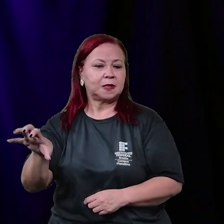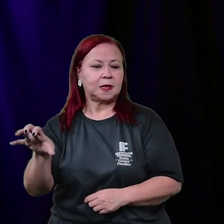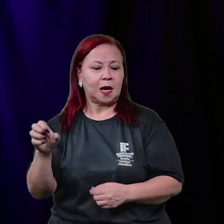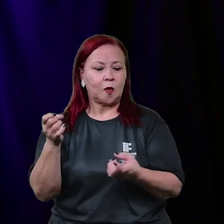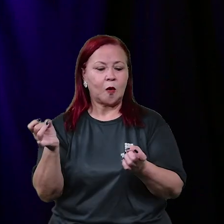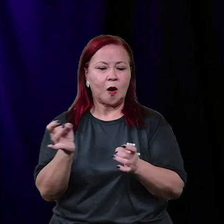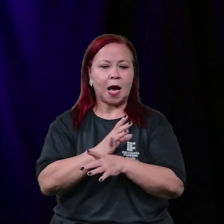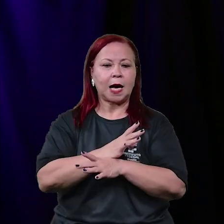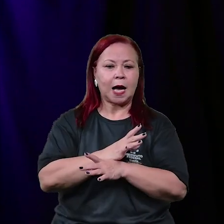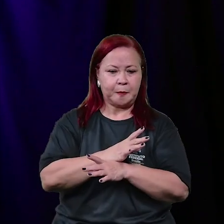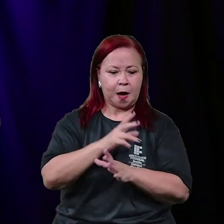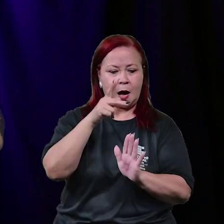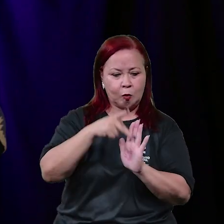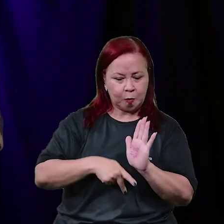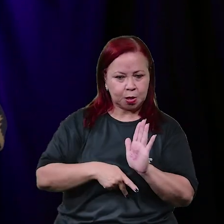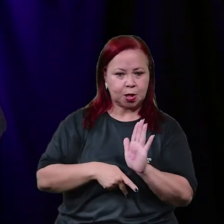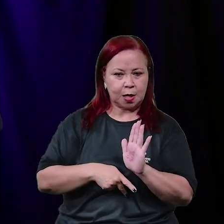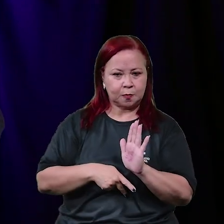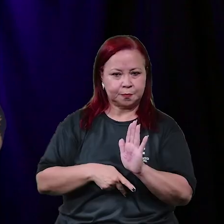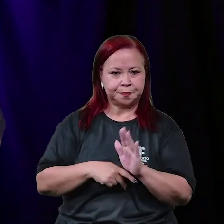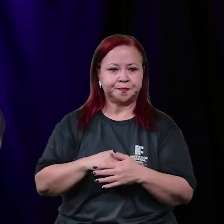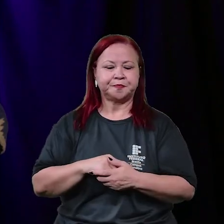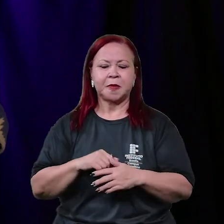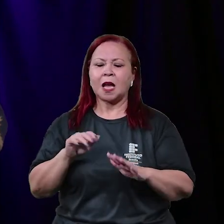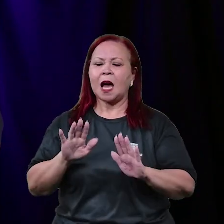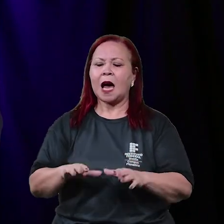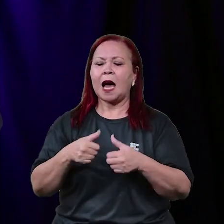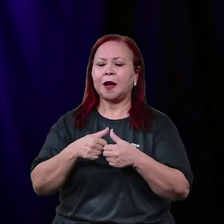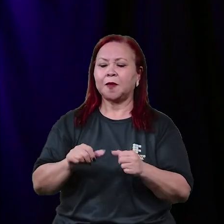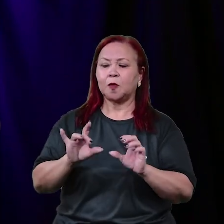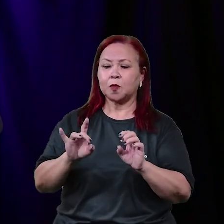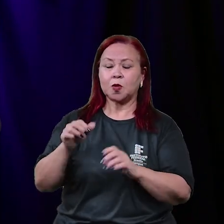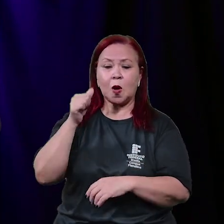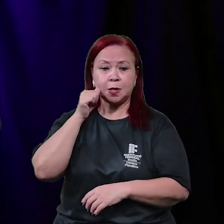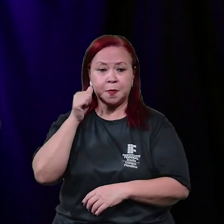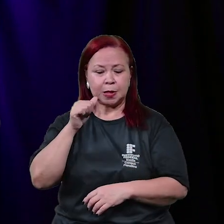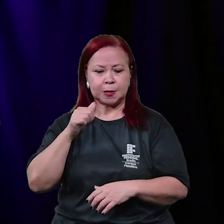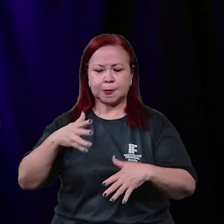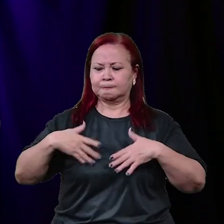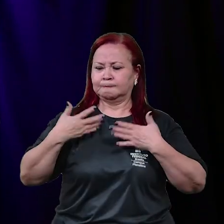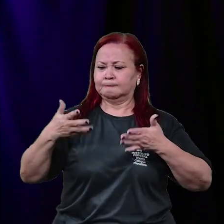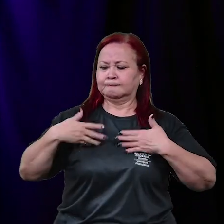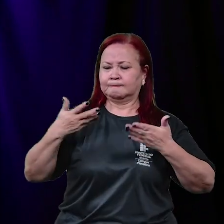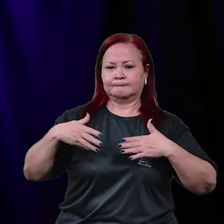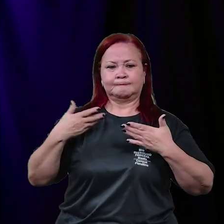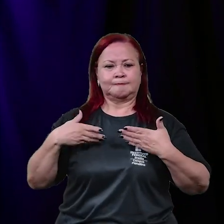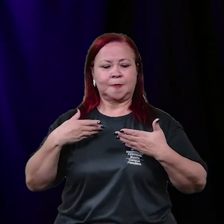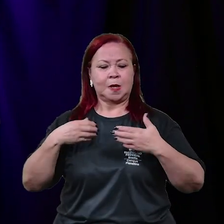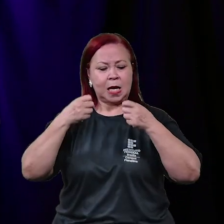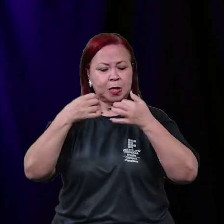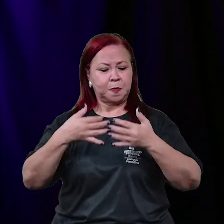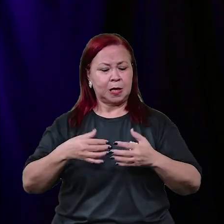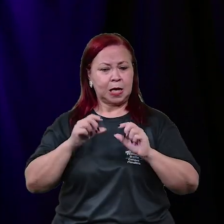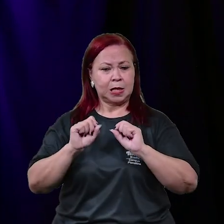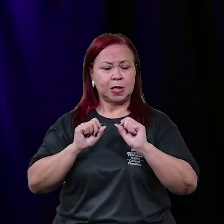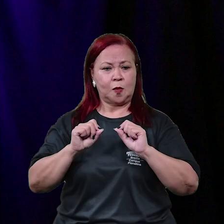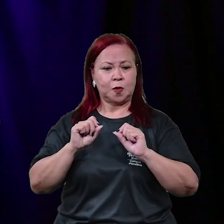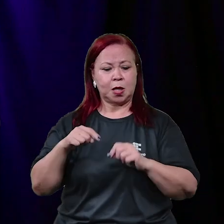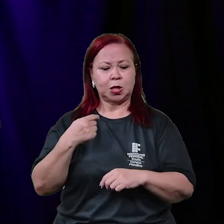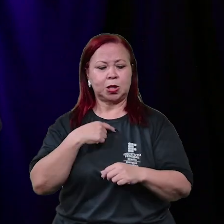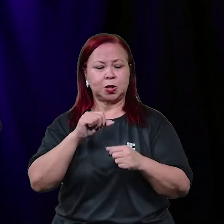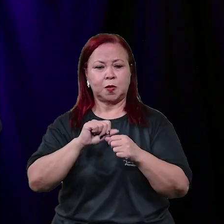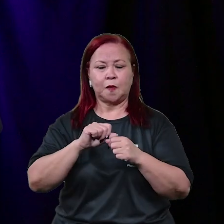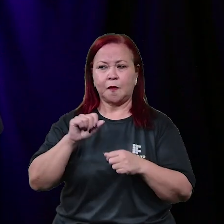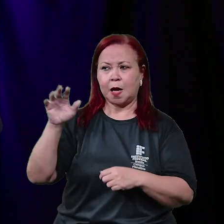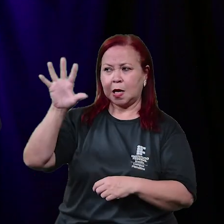E aí ficaram só 20 meninas, porque antes era a turma toda, né, que tinha meninos e meninas. E elas se empolgaram muito, né? E a